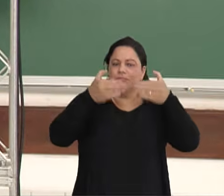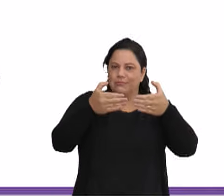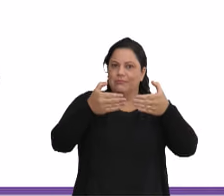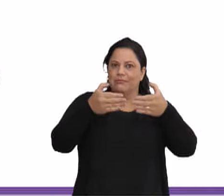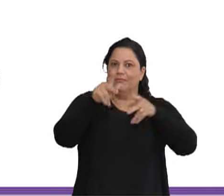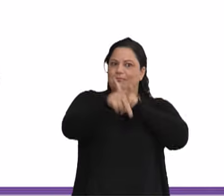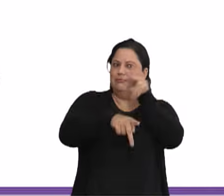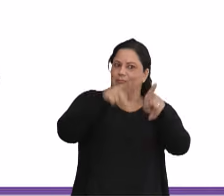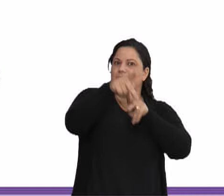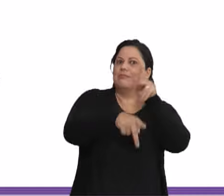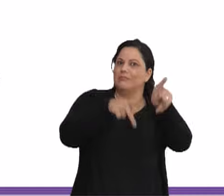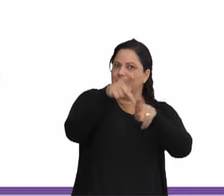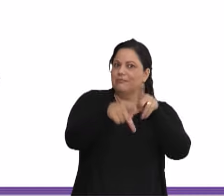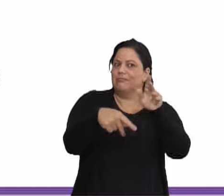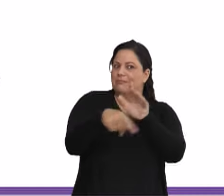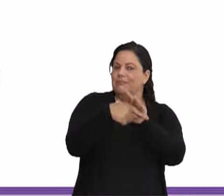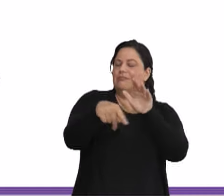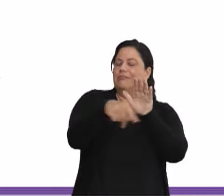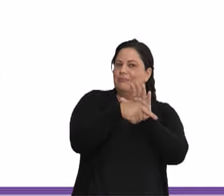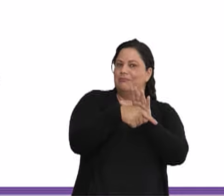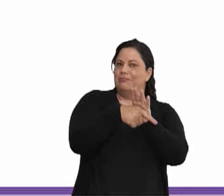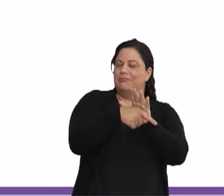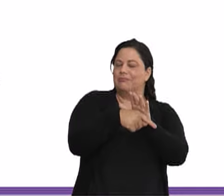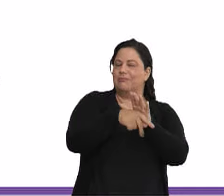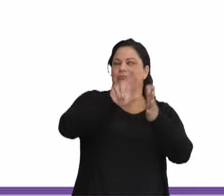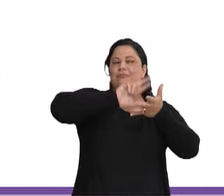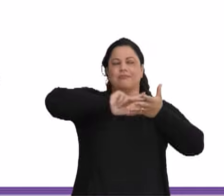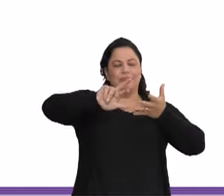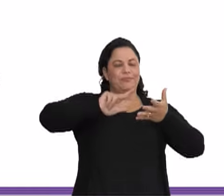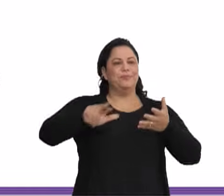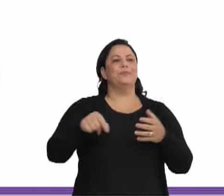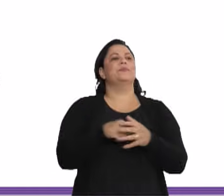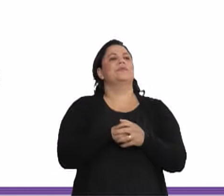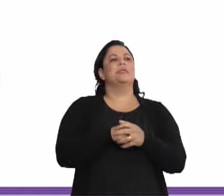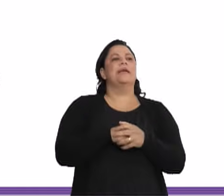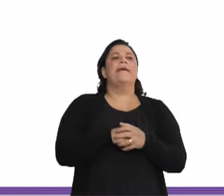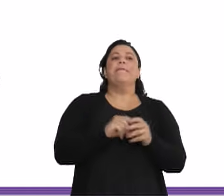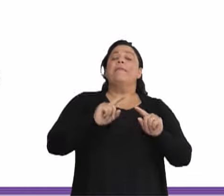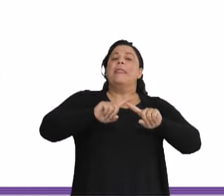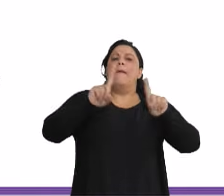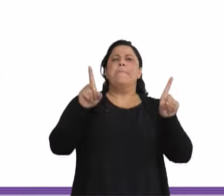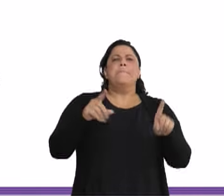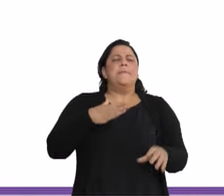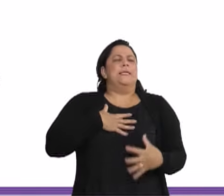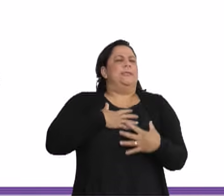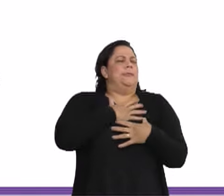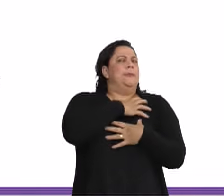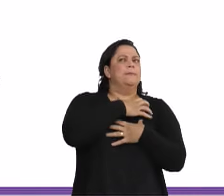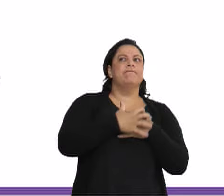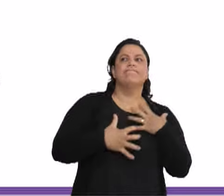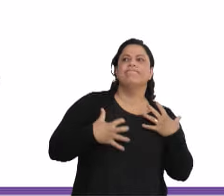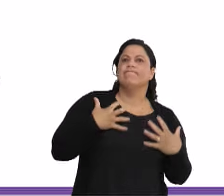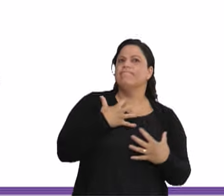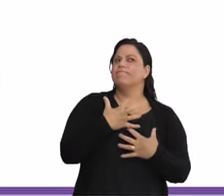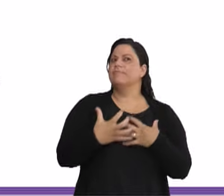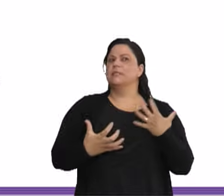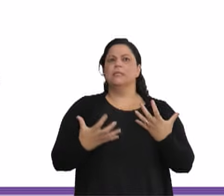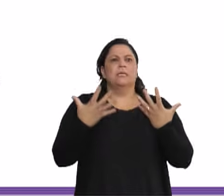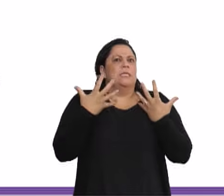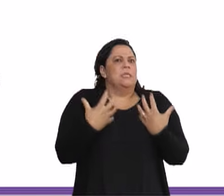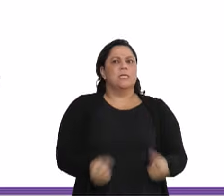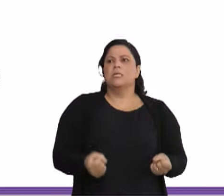eram centralizadoras e isso deixou ainda mais insatisfeitas as oligarquias, principalmente em São